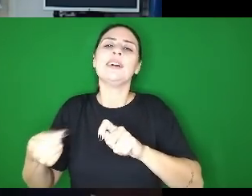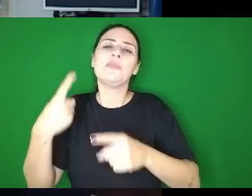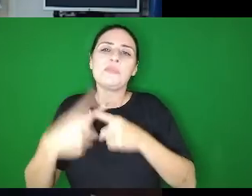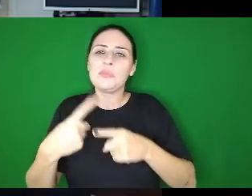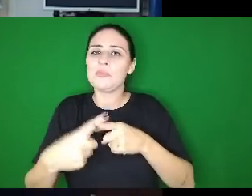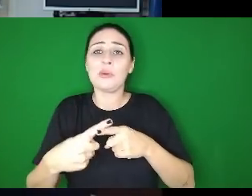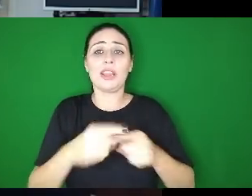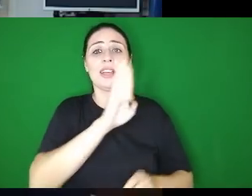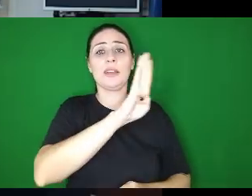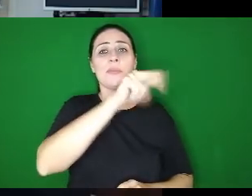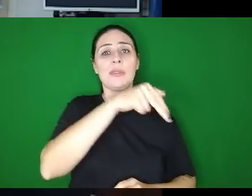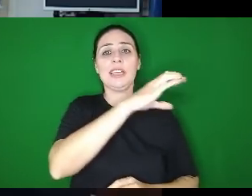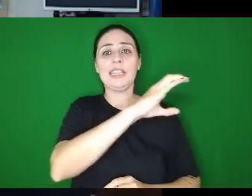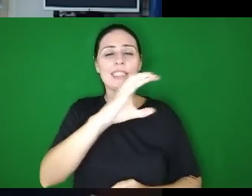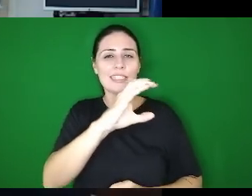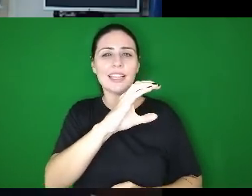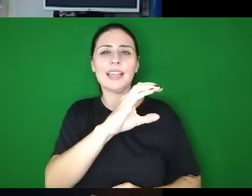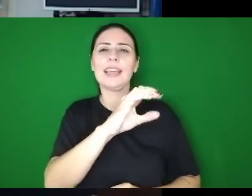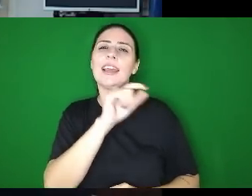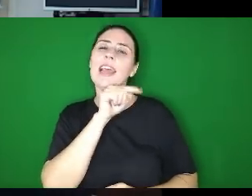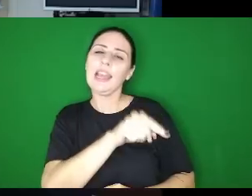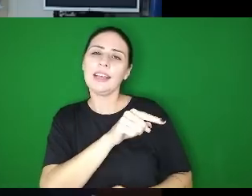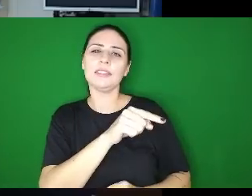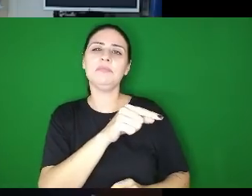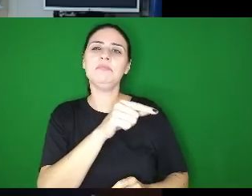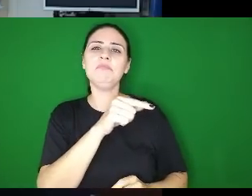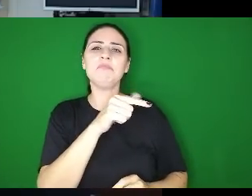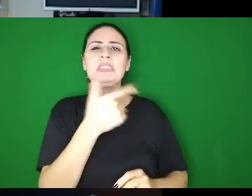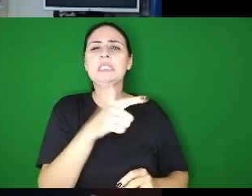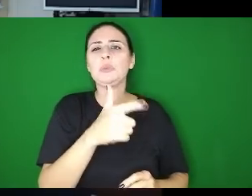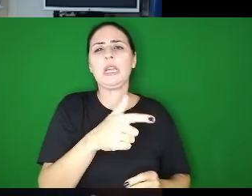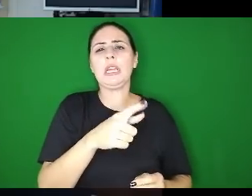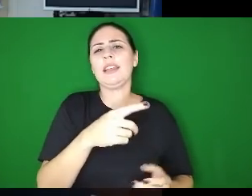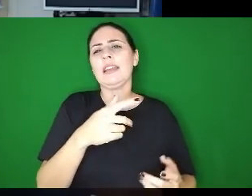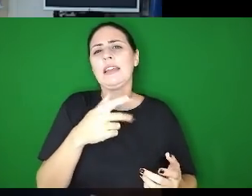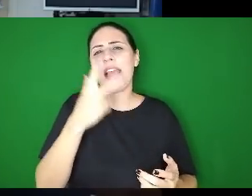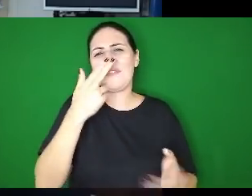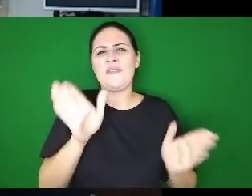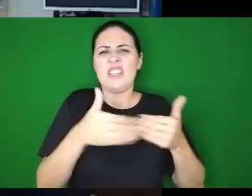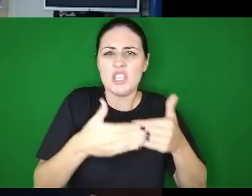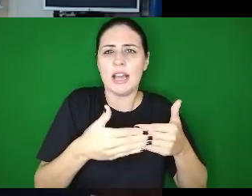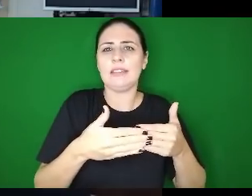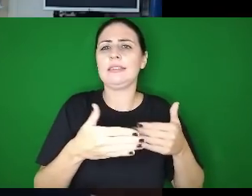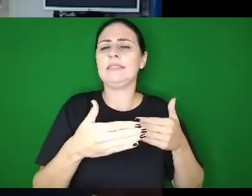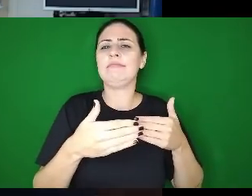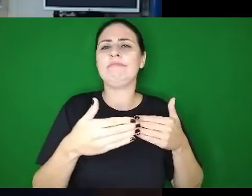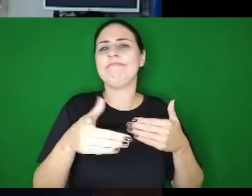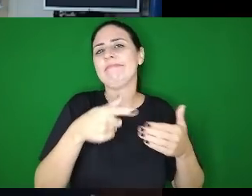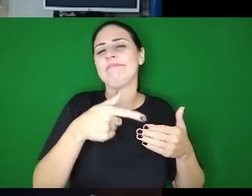justamente a BNCC ela não trouxe de uma forma tão fechada essa questão,